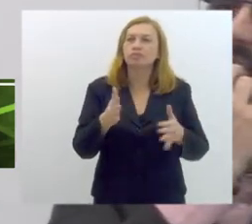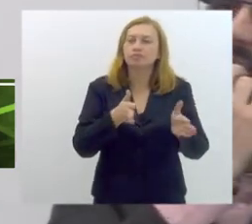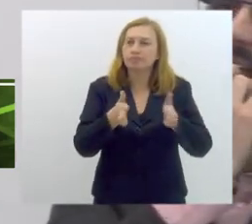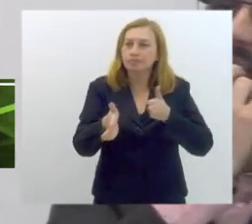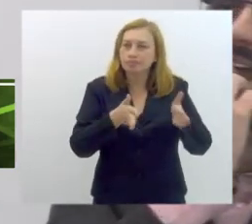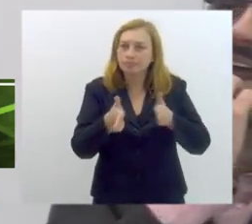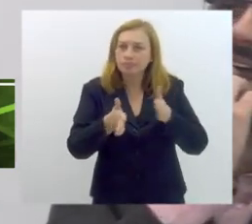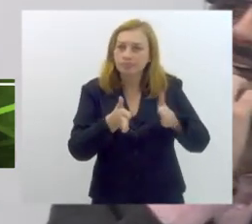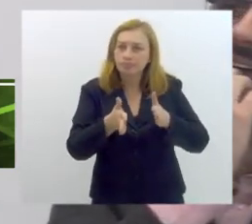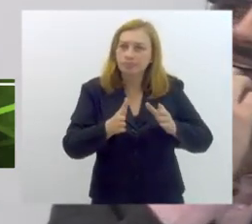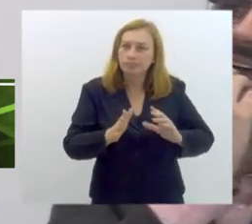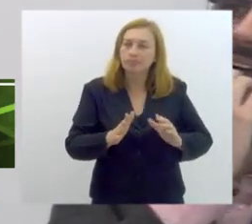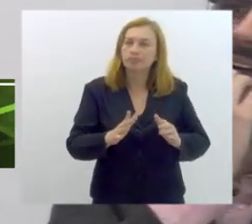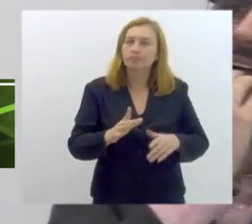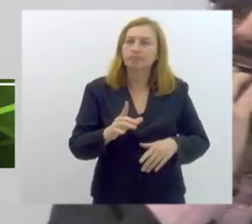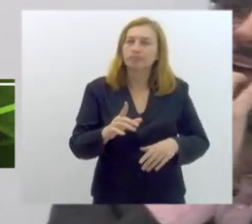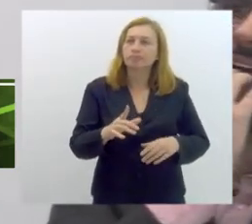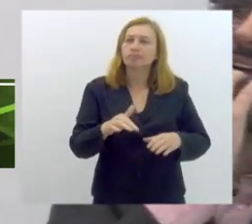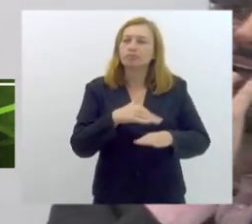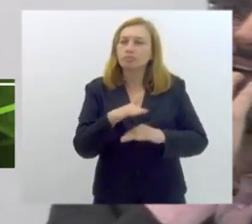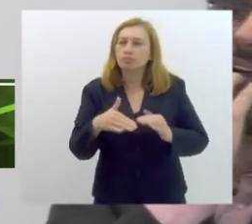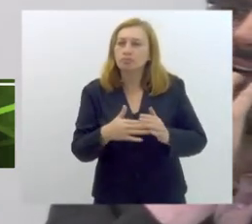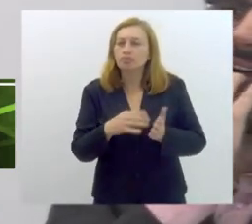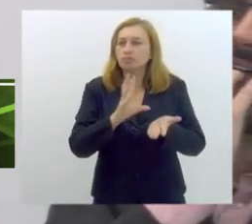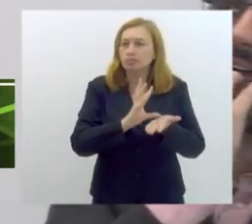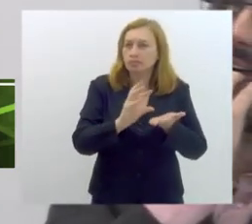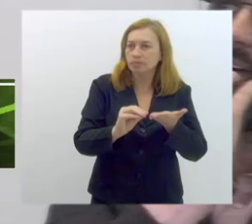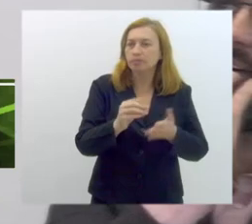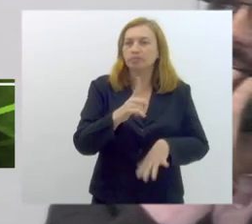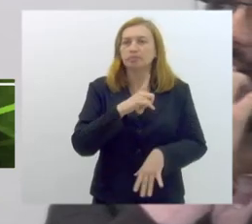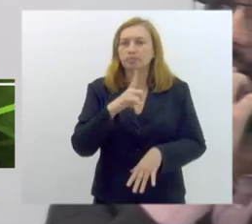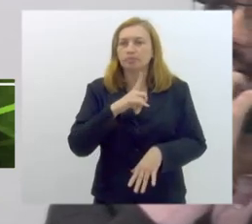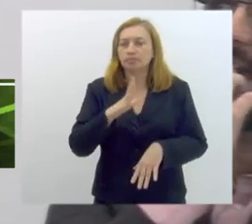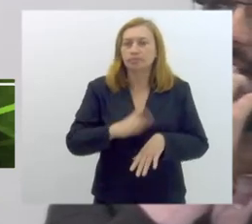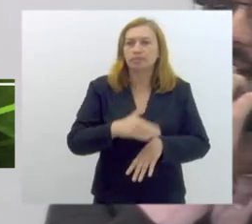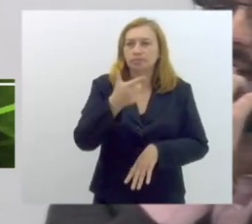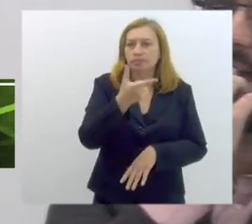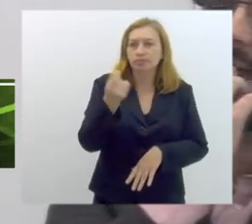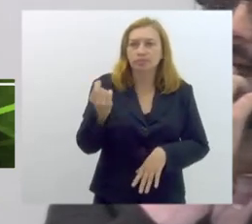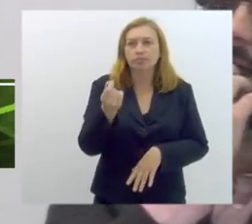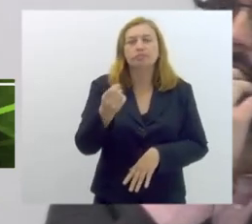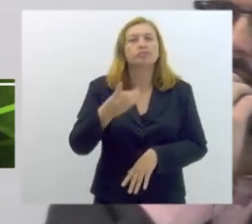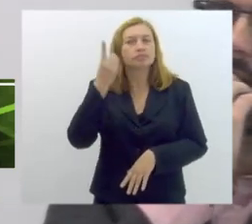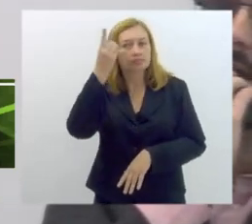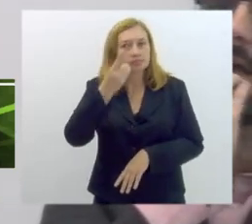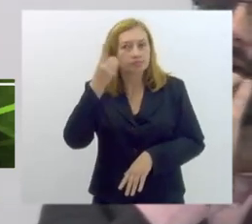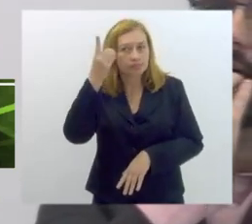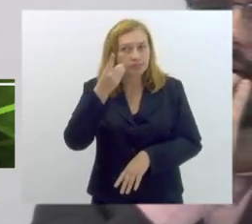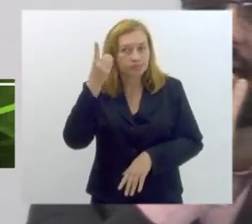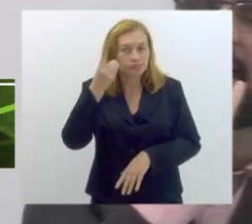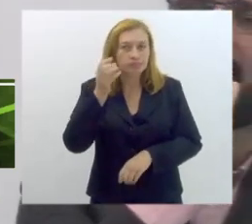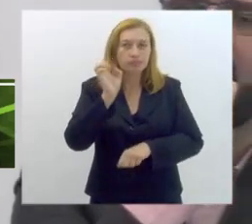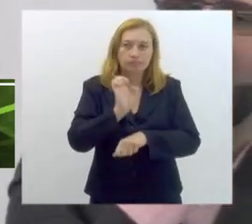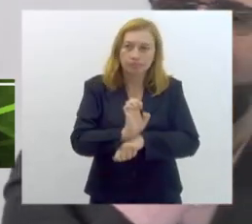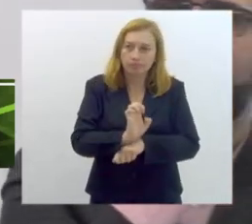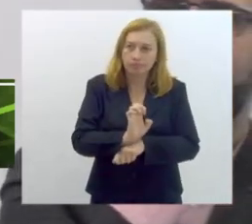período que a gente enfrenta, todos têm as suas pautas, mas nós temos mais de 20 deputados do